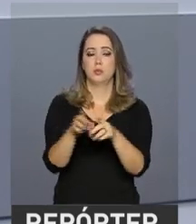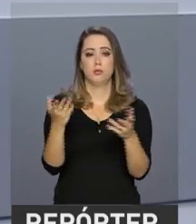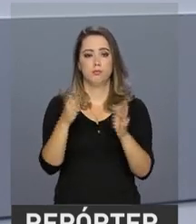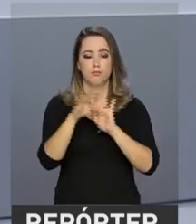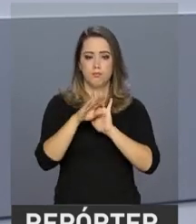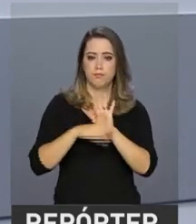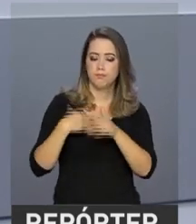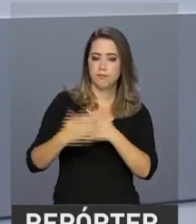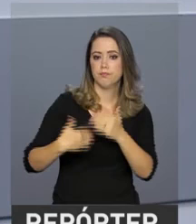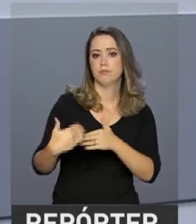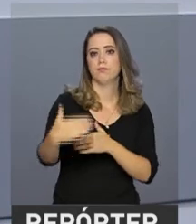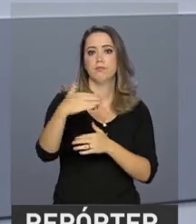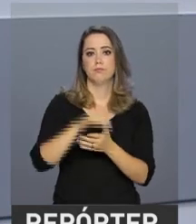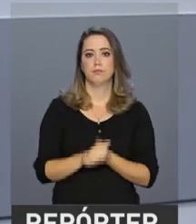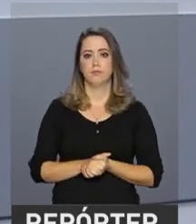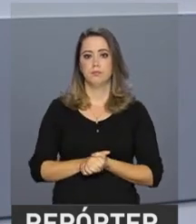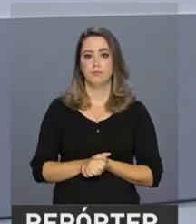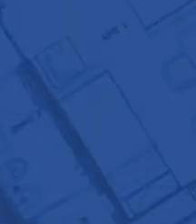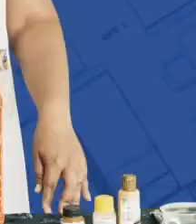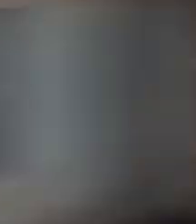inacabadas.